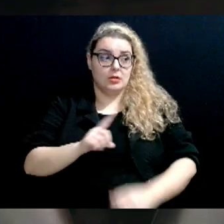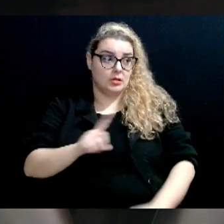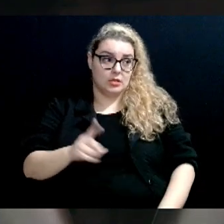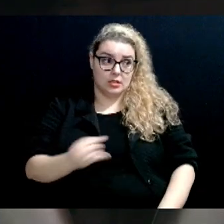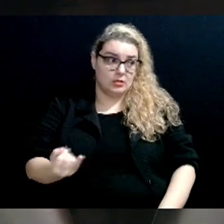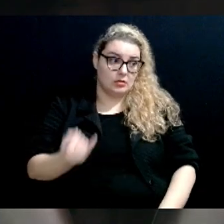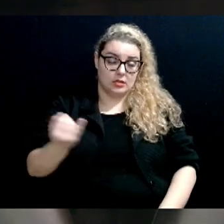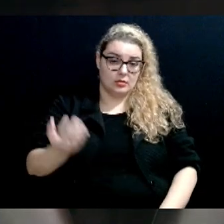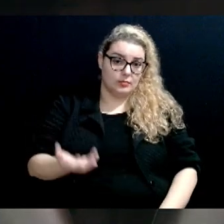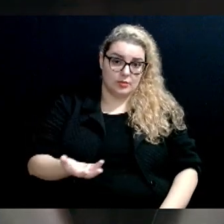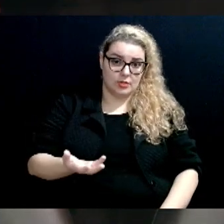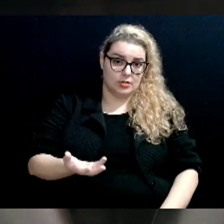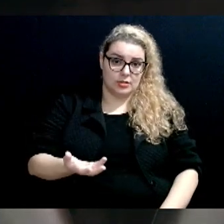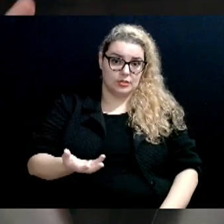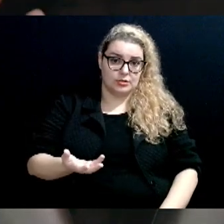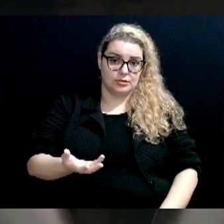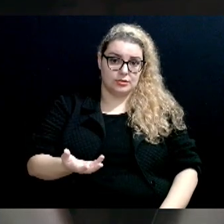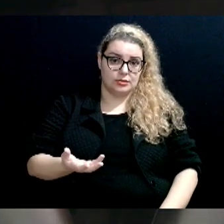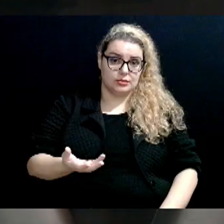e que são melhor